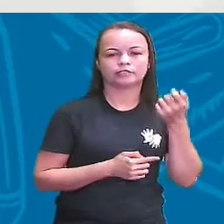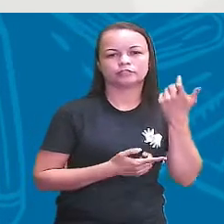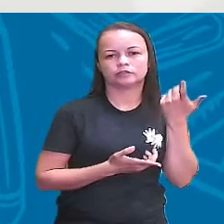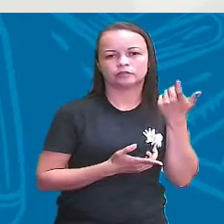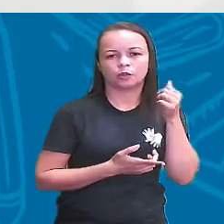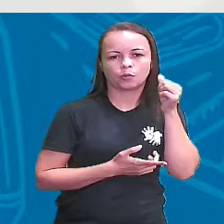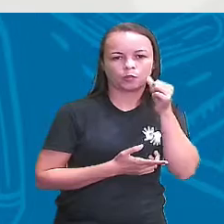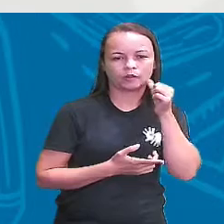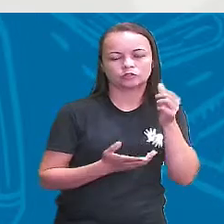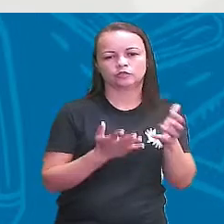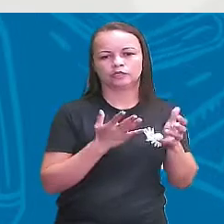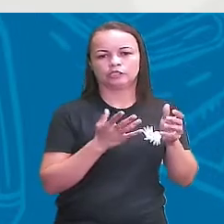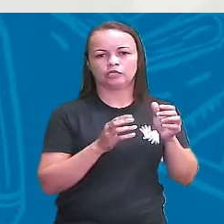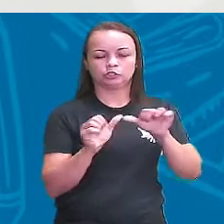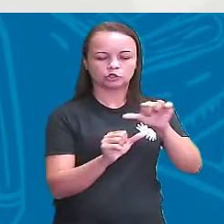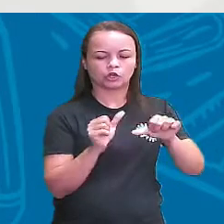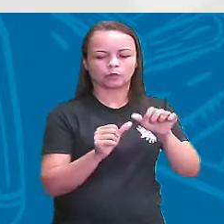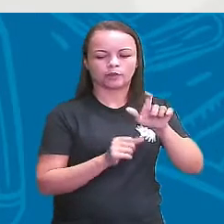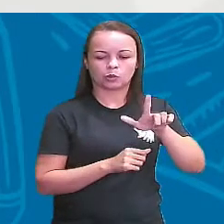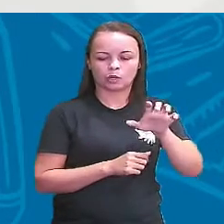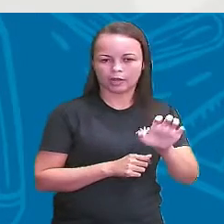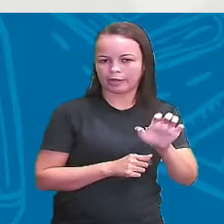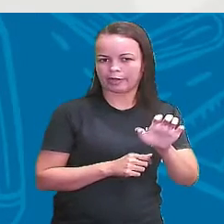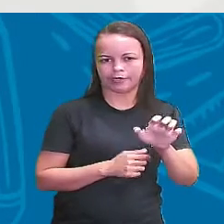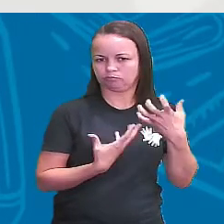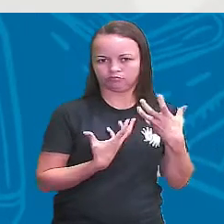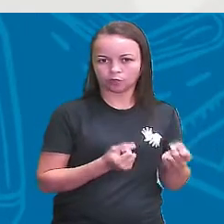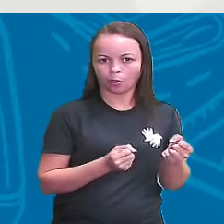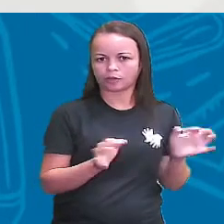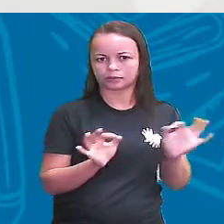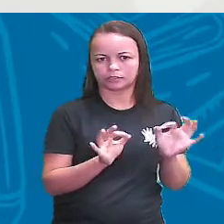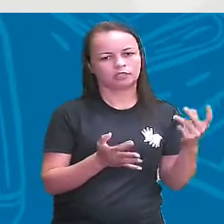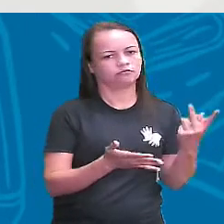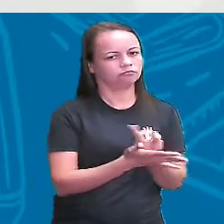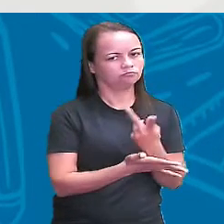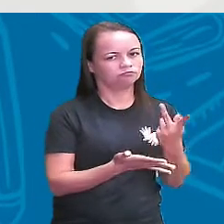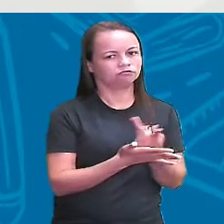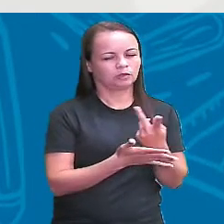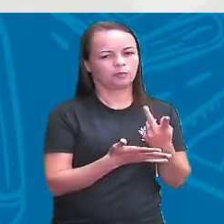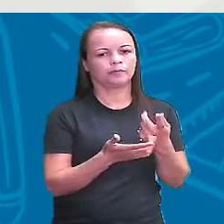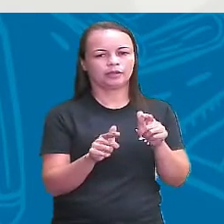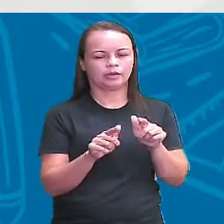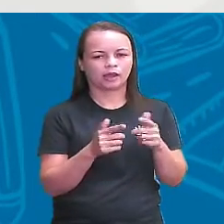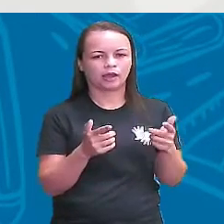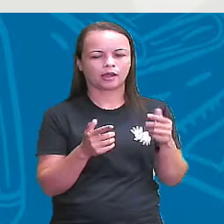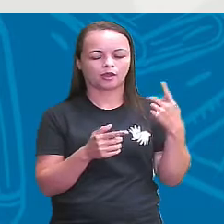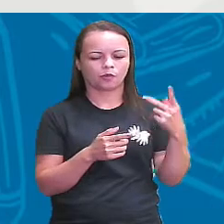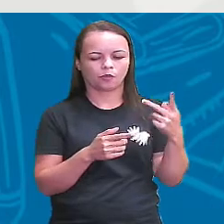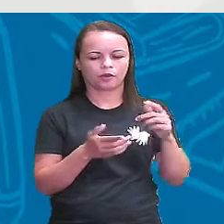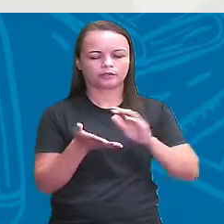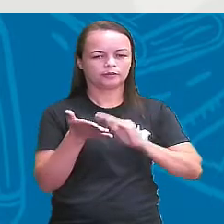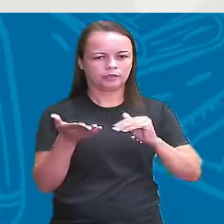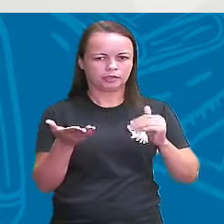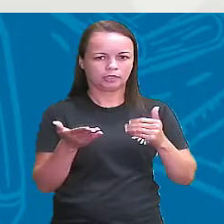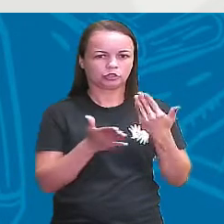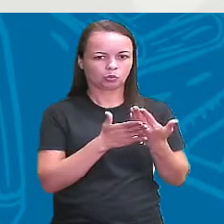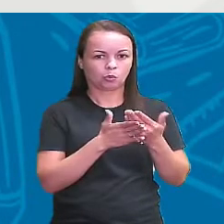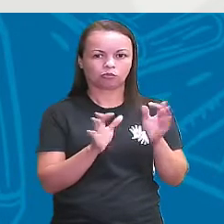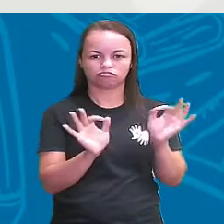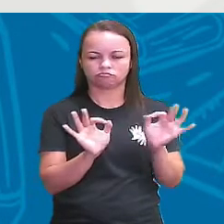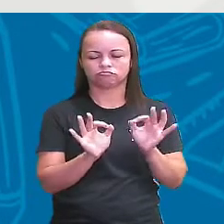pelo le, está errado. Não é aceito pela Real Academia Espanhola,